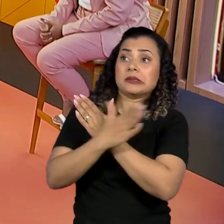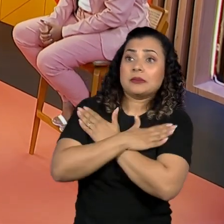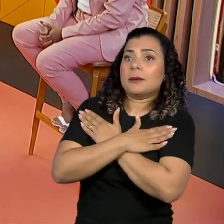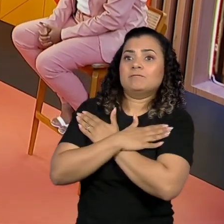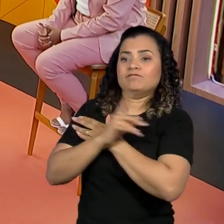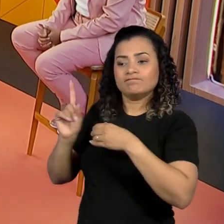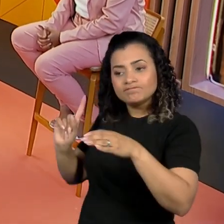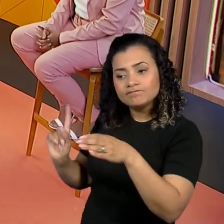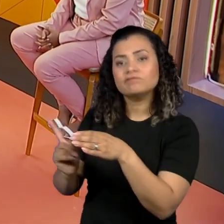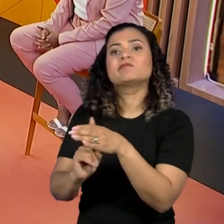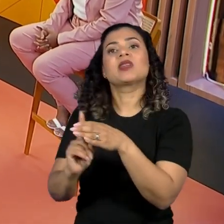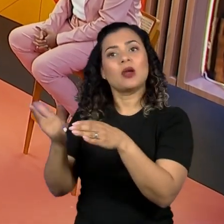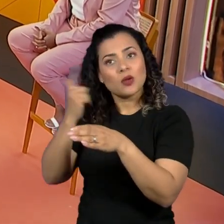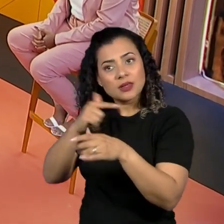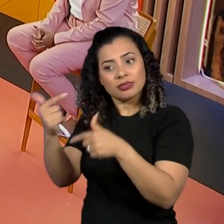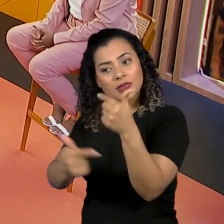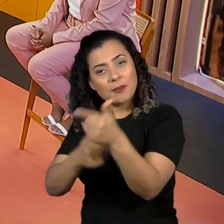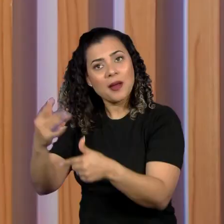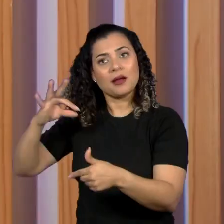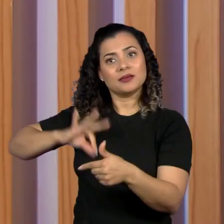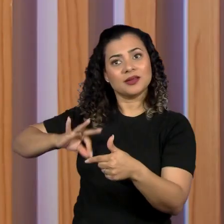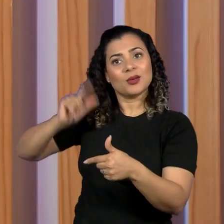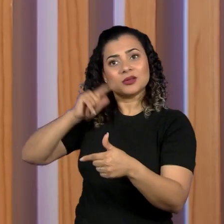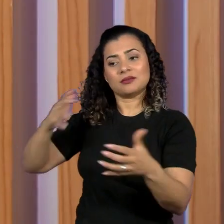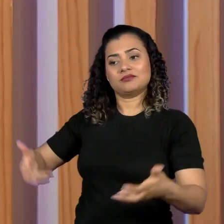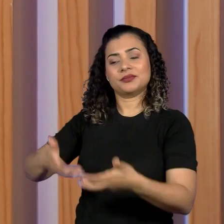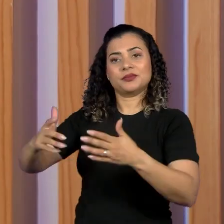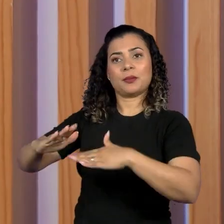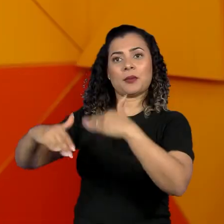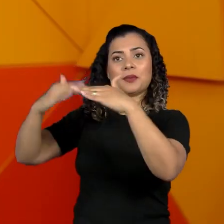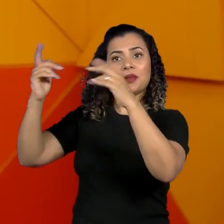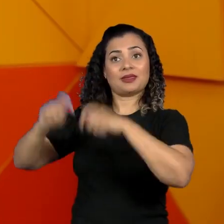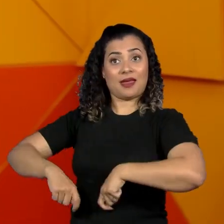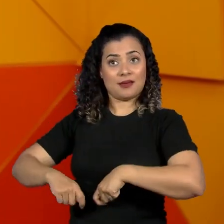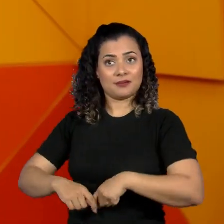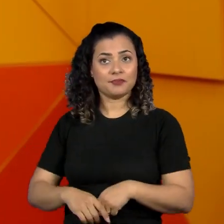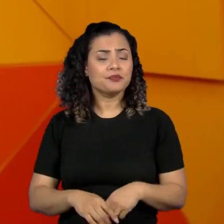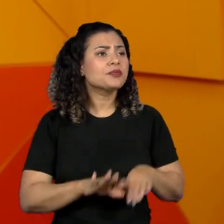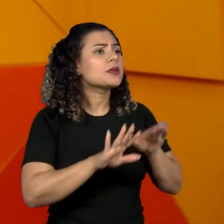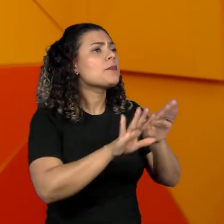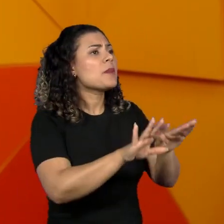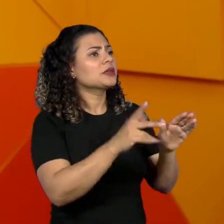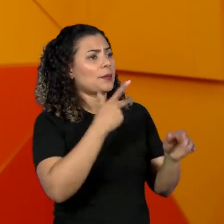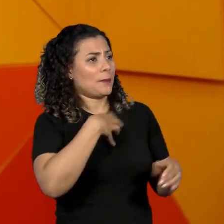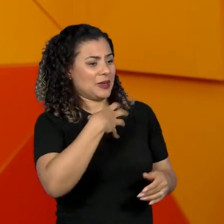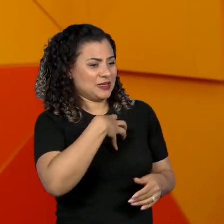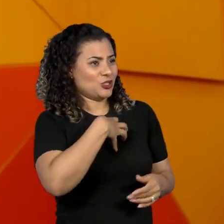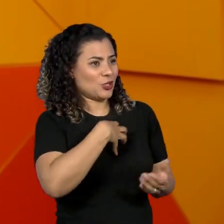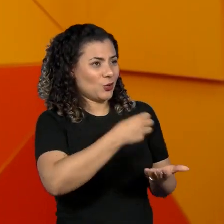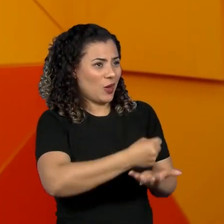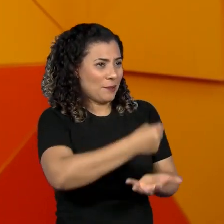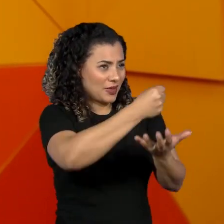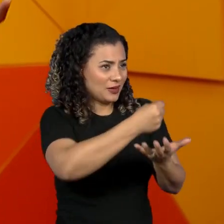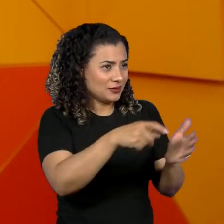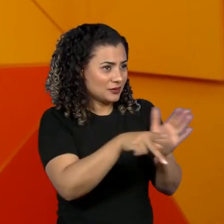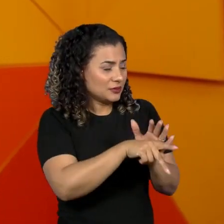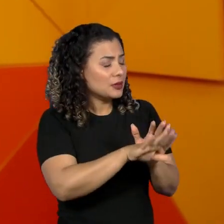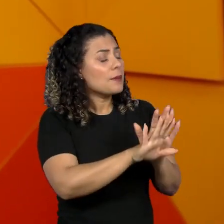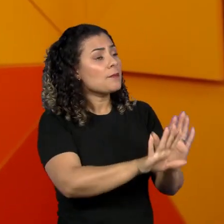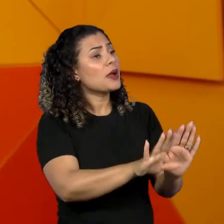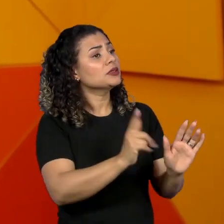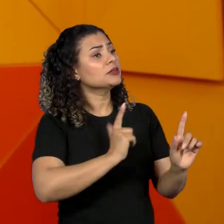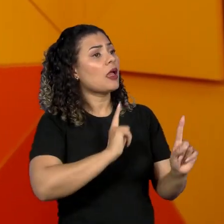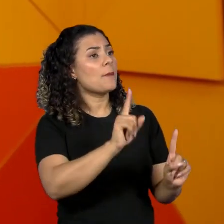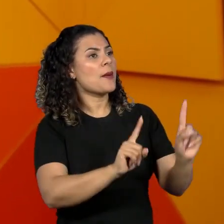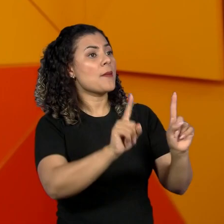questão da renda e da possibilidade de crescimento das pessoas também. Mas nesse modelo capitalista que nós estamos, a gente fala muito de